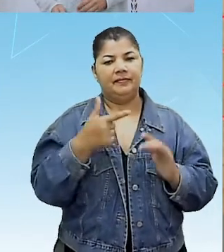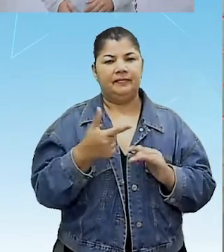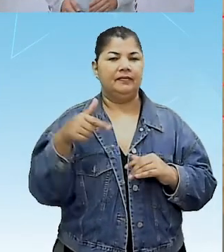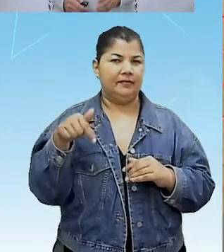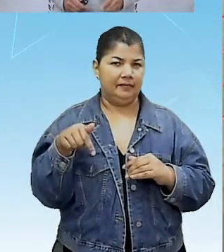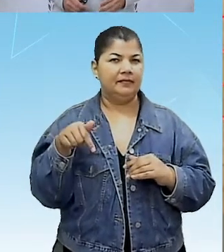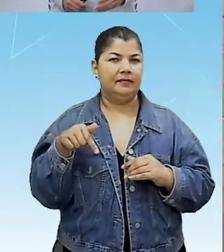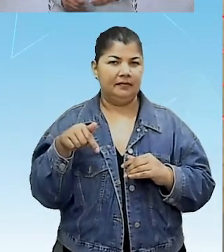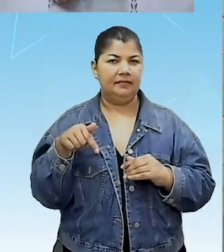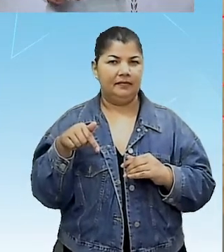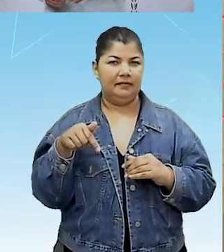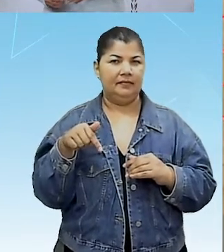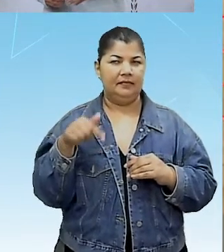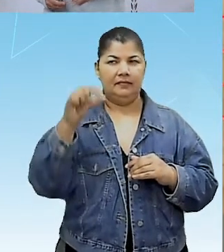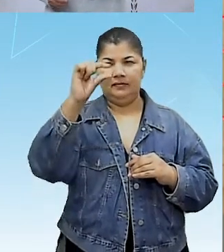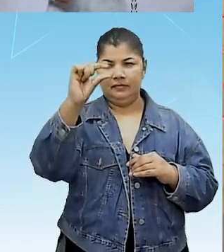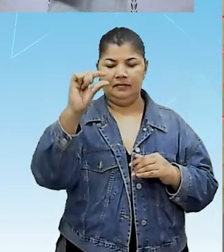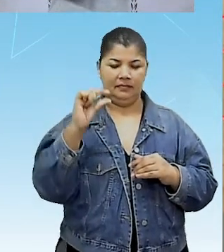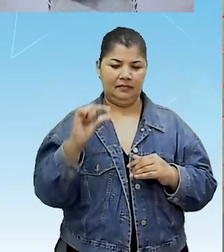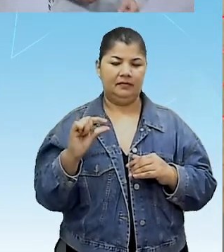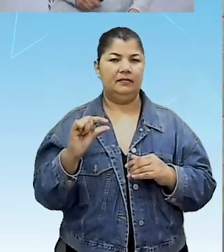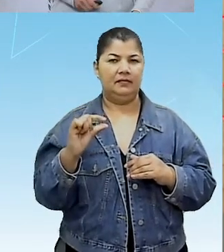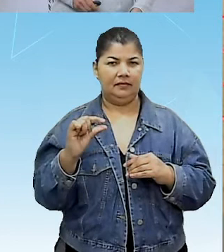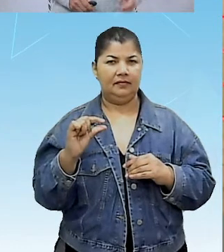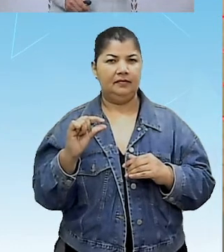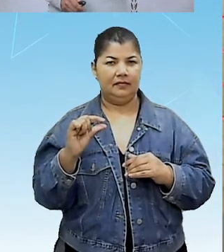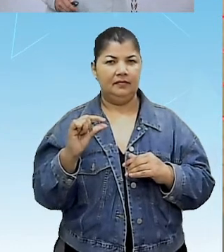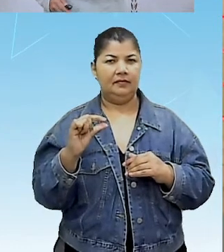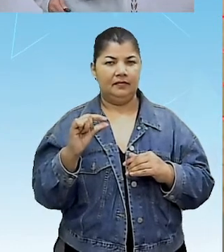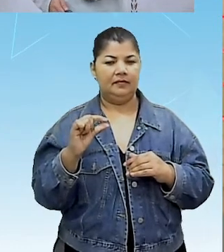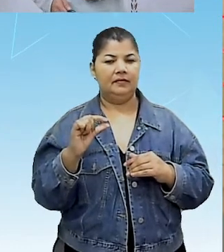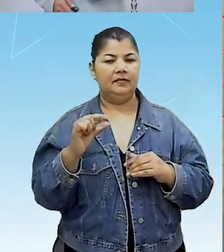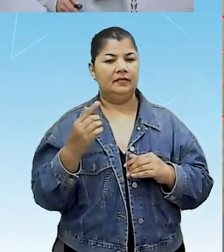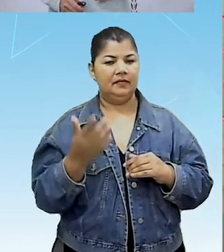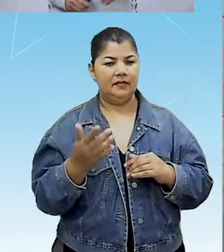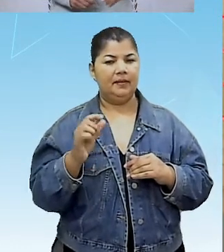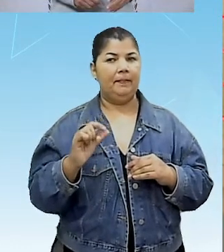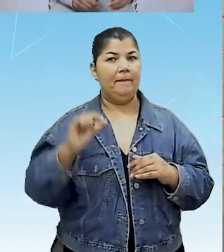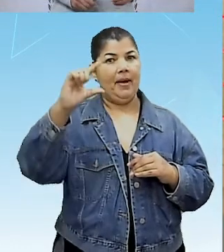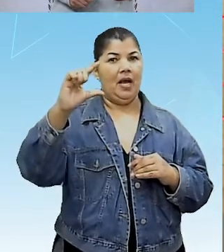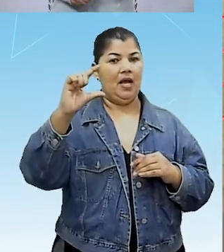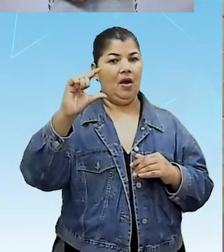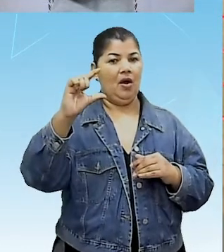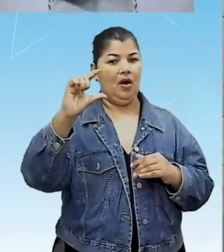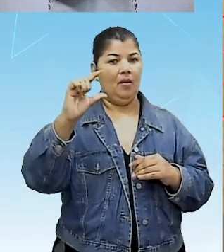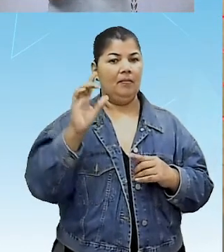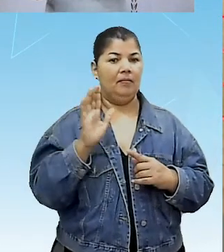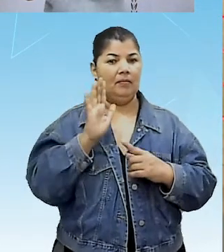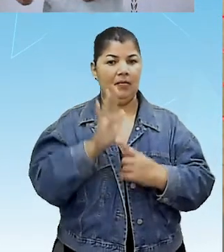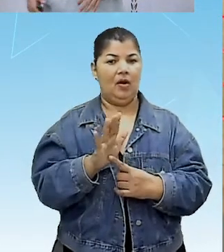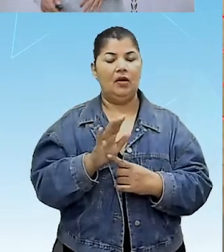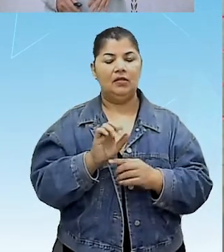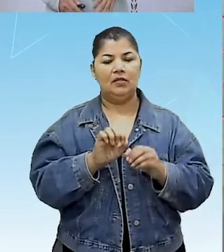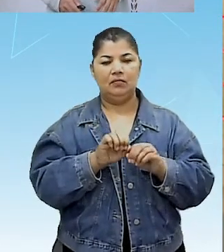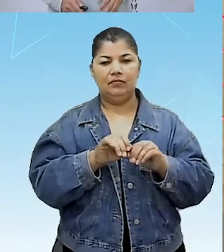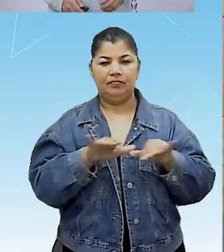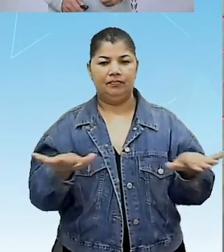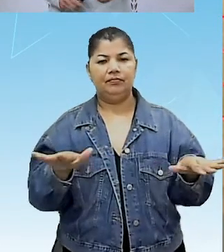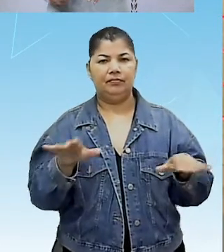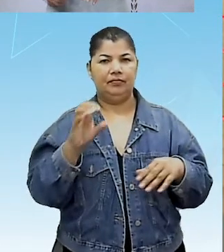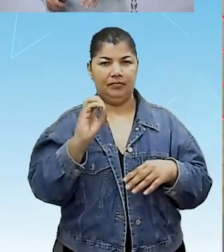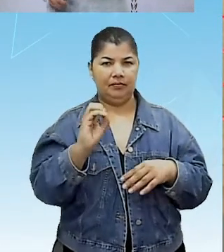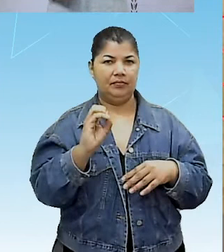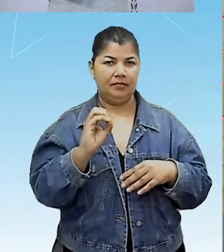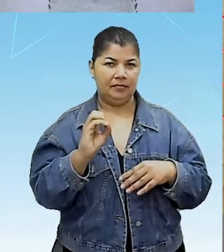27. Então, percebe que o maior valor indica a maior distribuição de zeros,